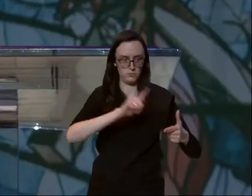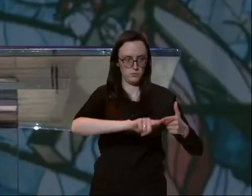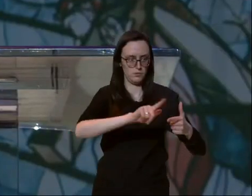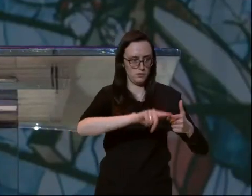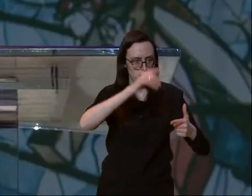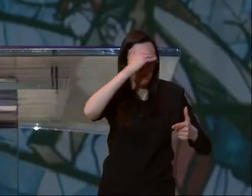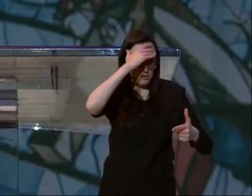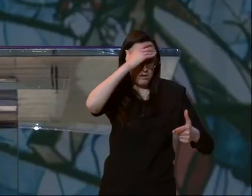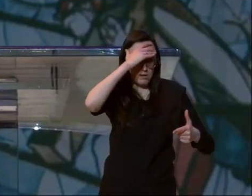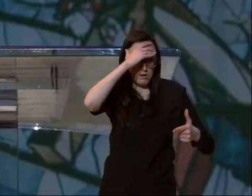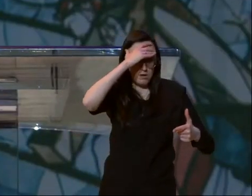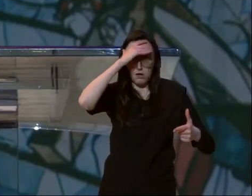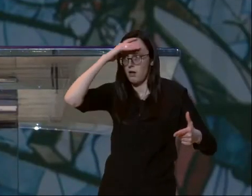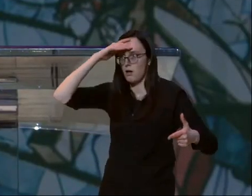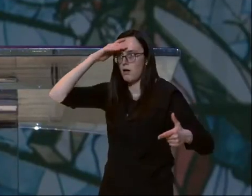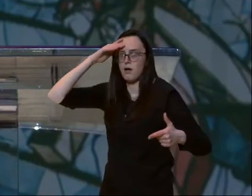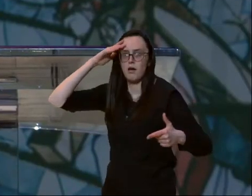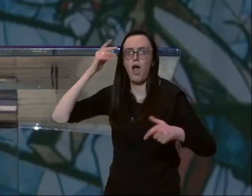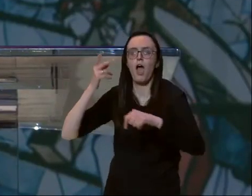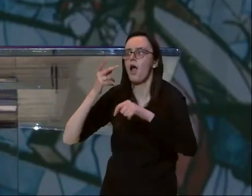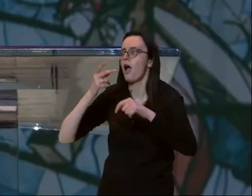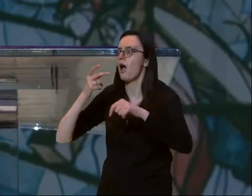quem? O médico.